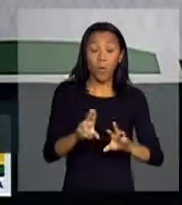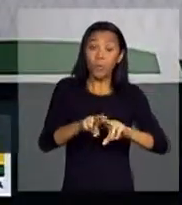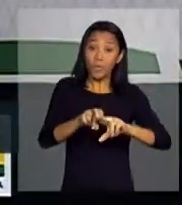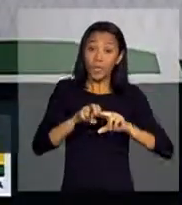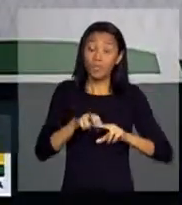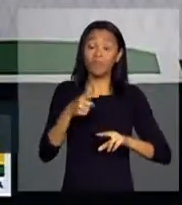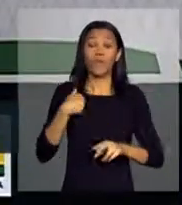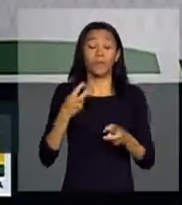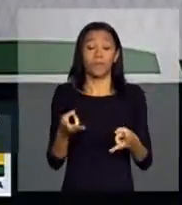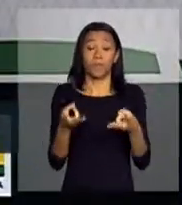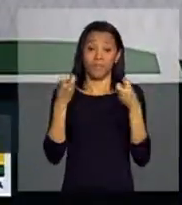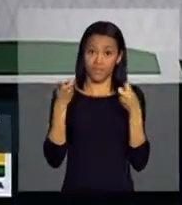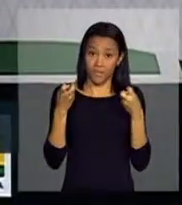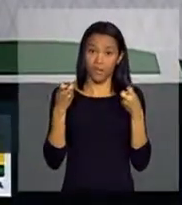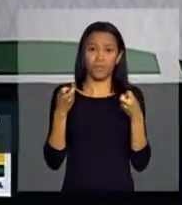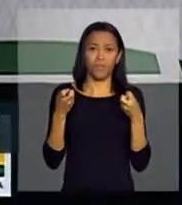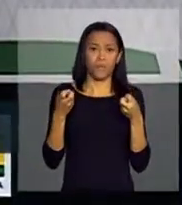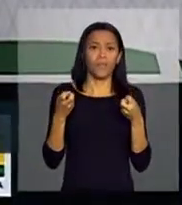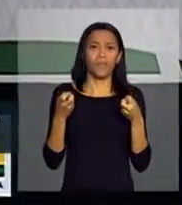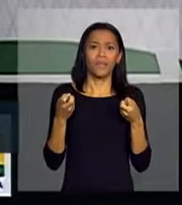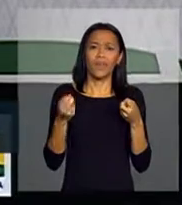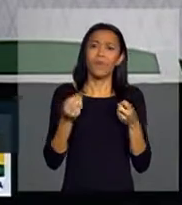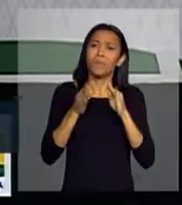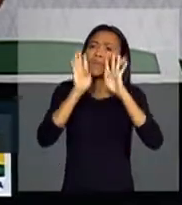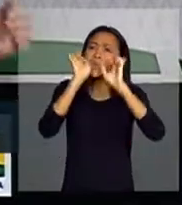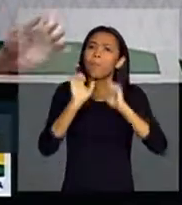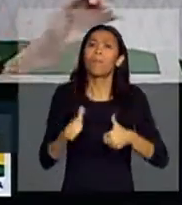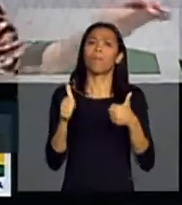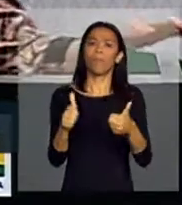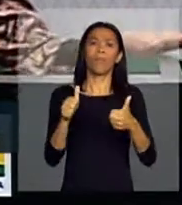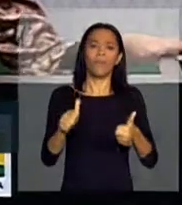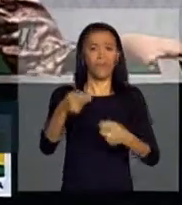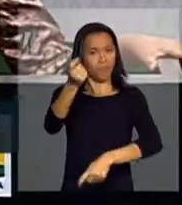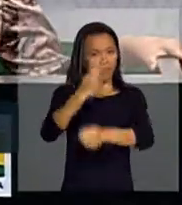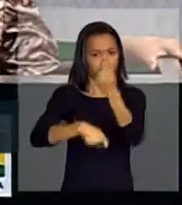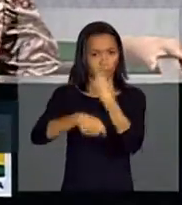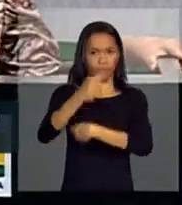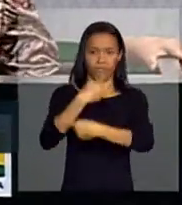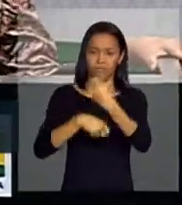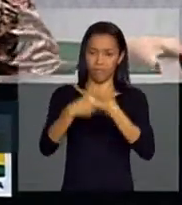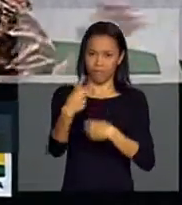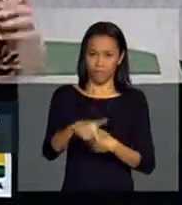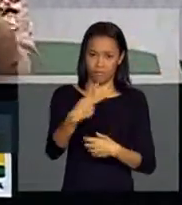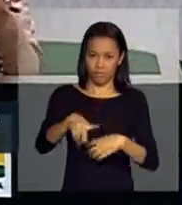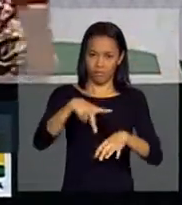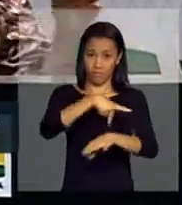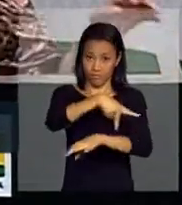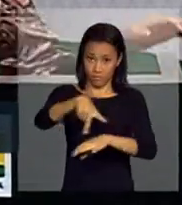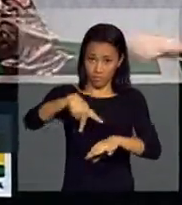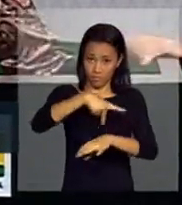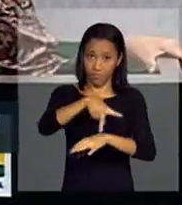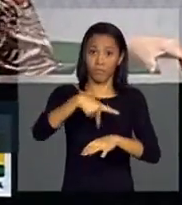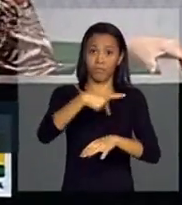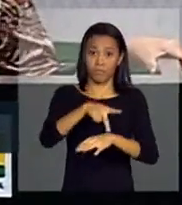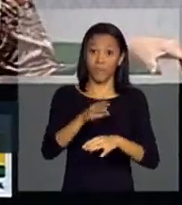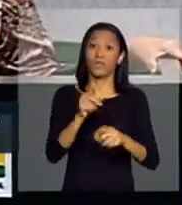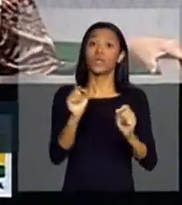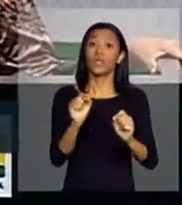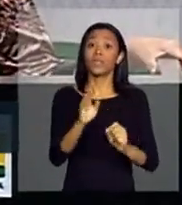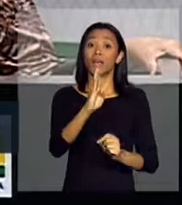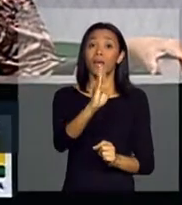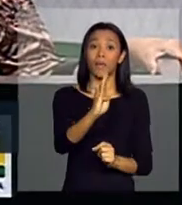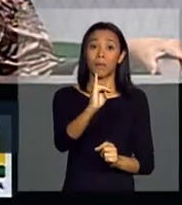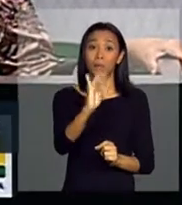um ambiente muito favorável para a estabelecimento da bioma